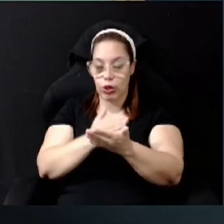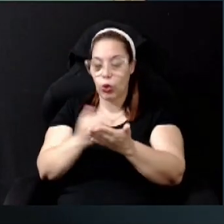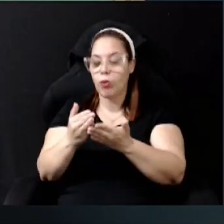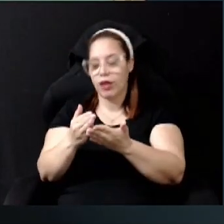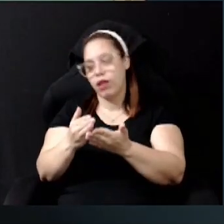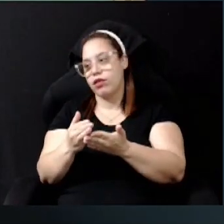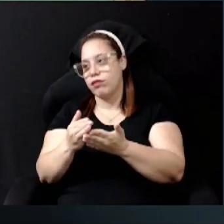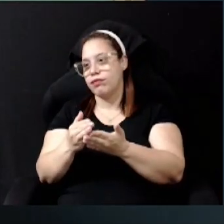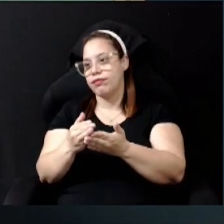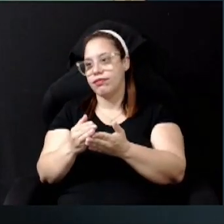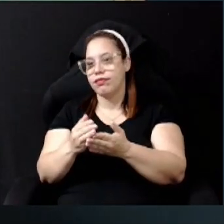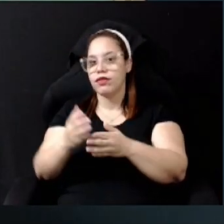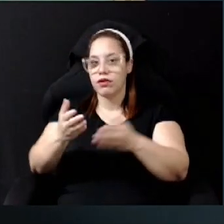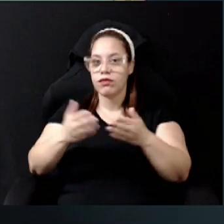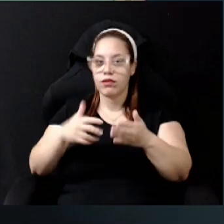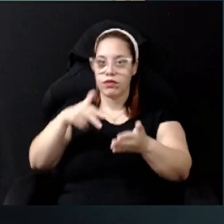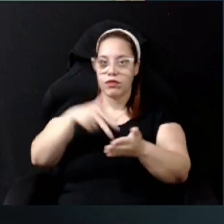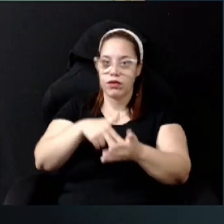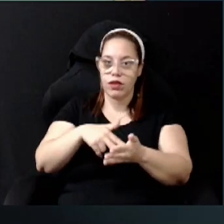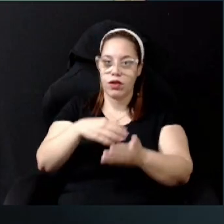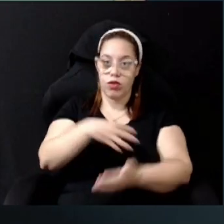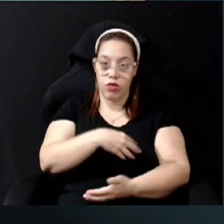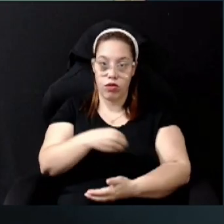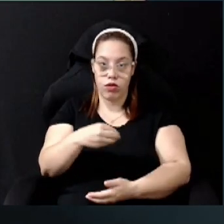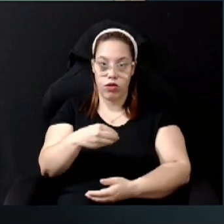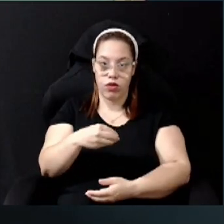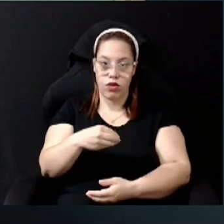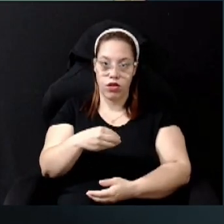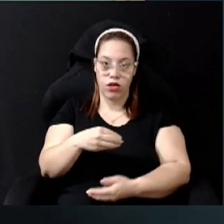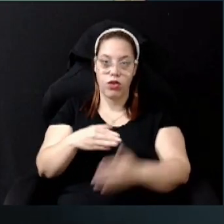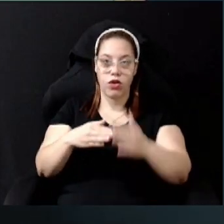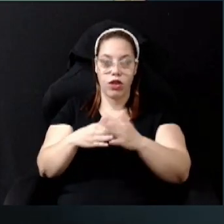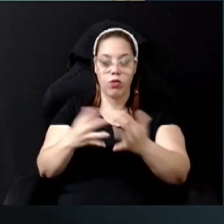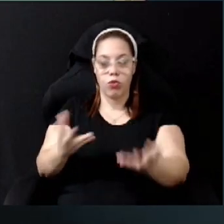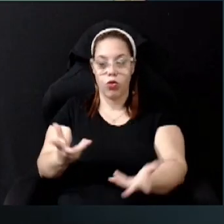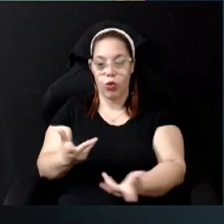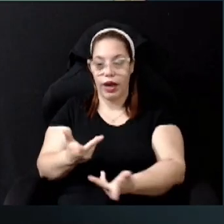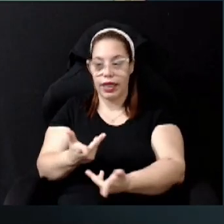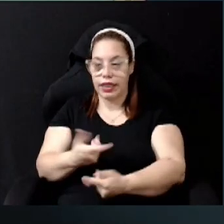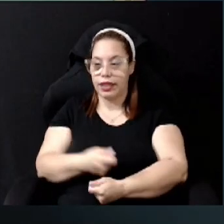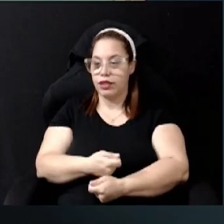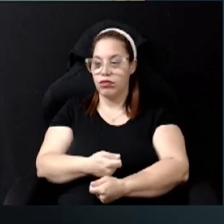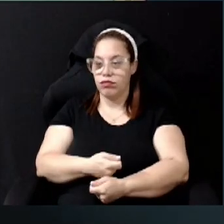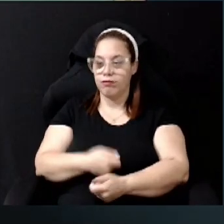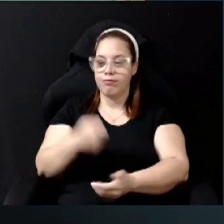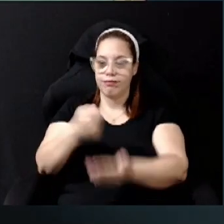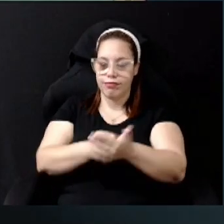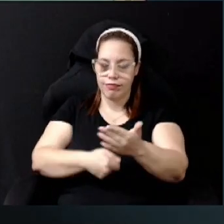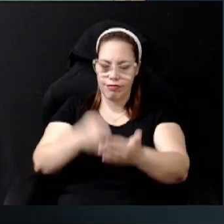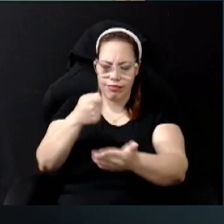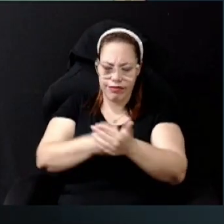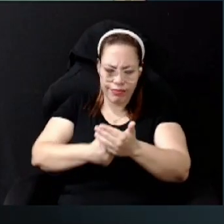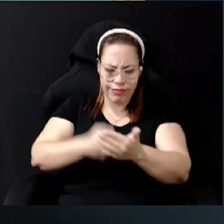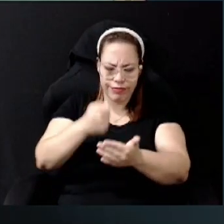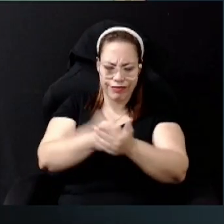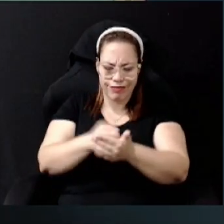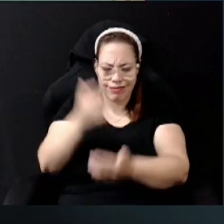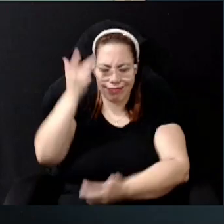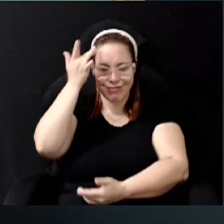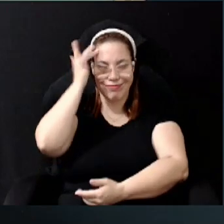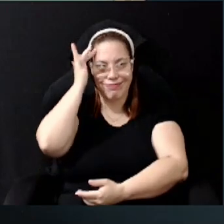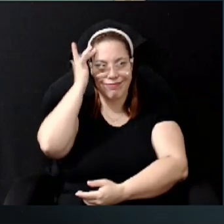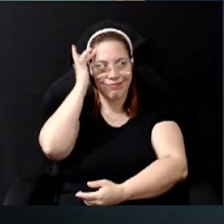querer estar mais com os meus filhos, ter mais um tempo de qualidade com eles, poder se dedicar. Eu acho que isso me